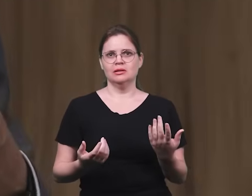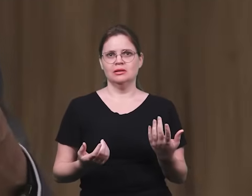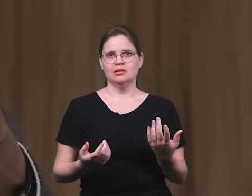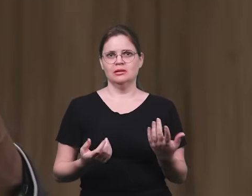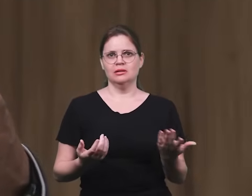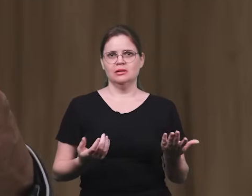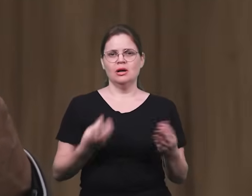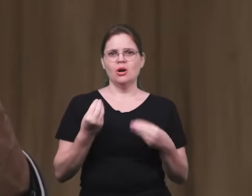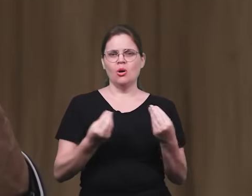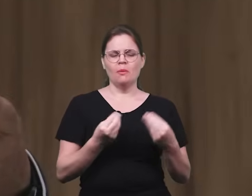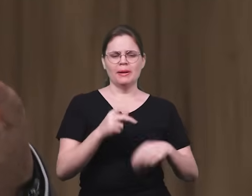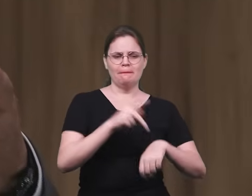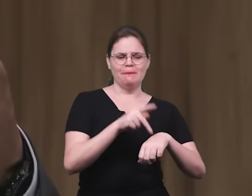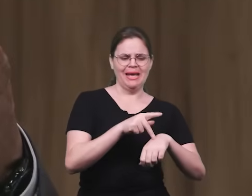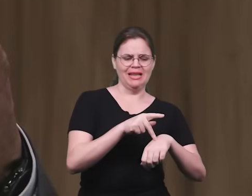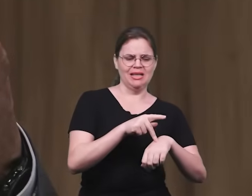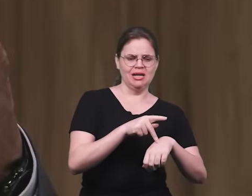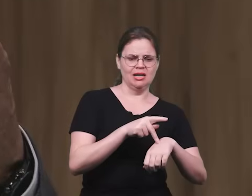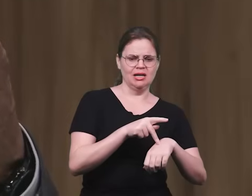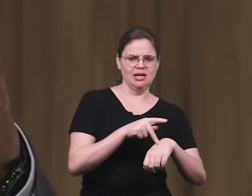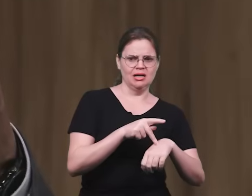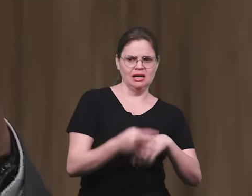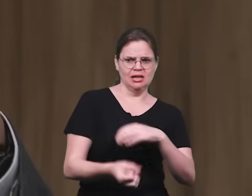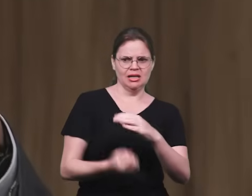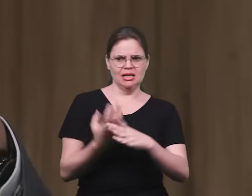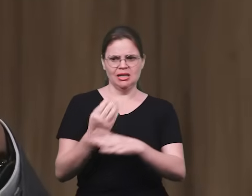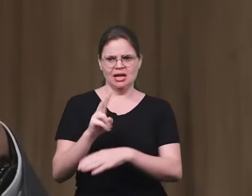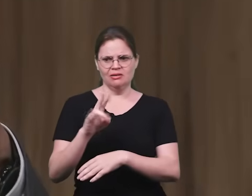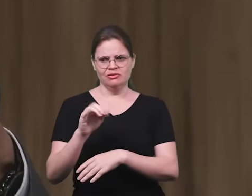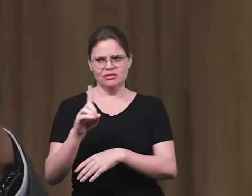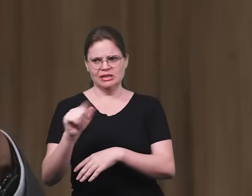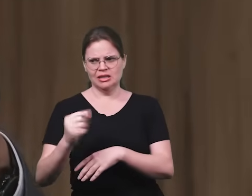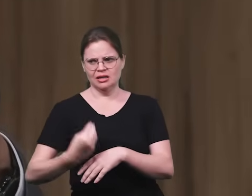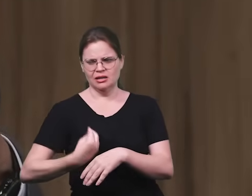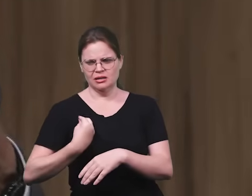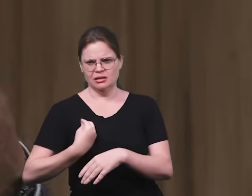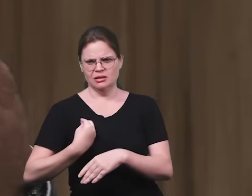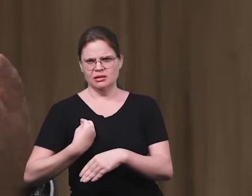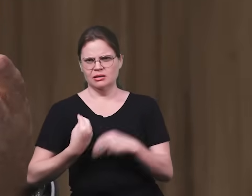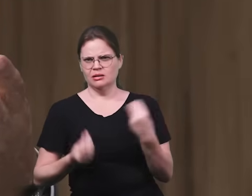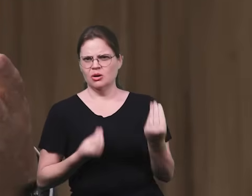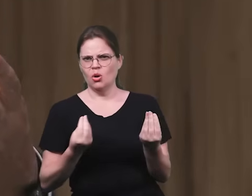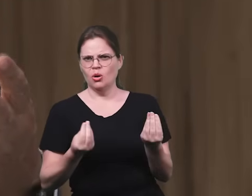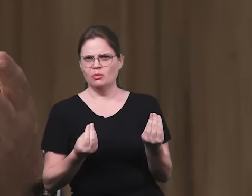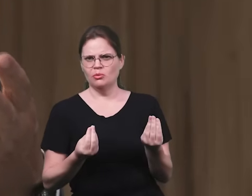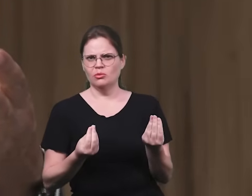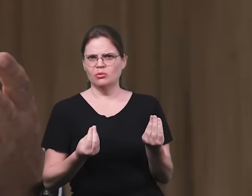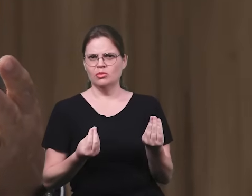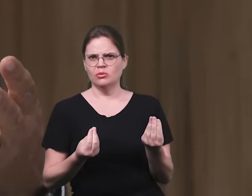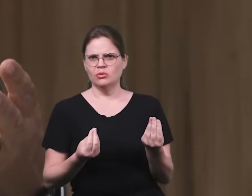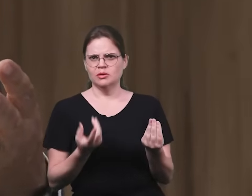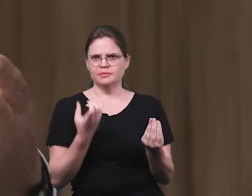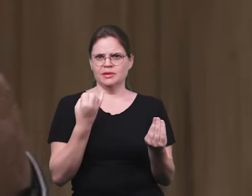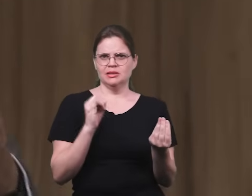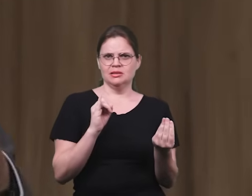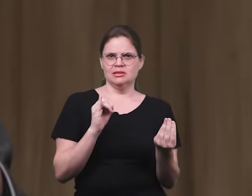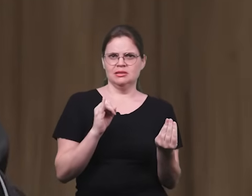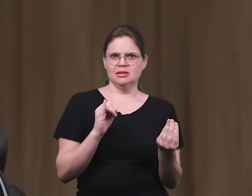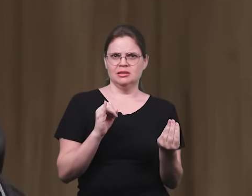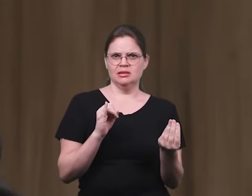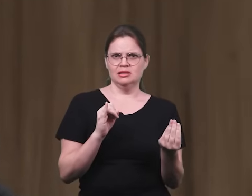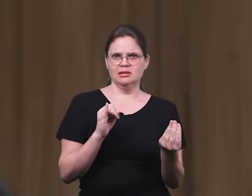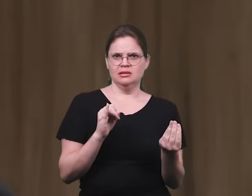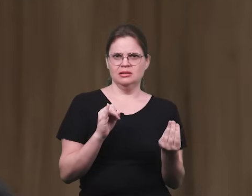não-vida gerou vida? E como que a vida não inteligente